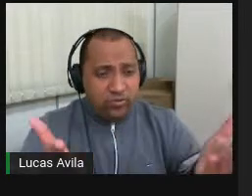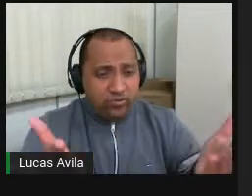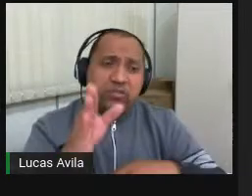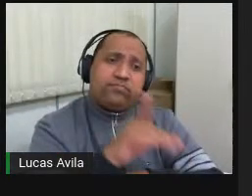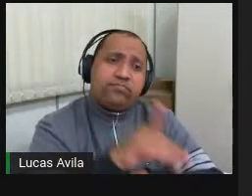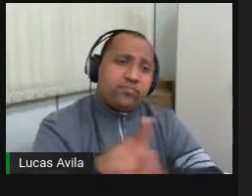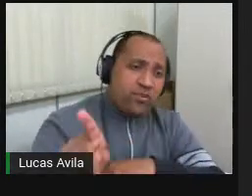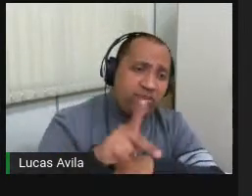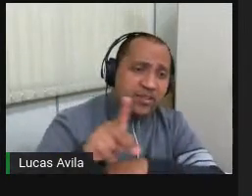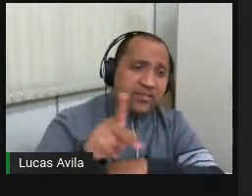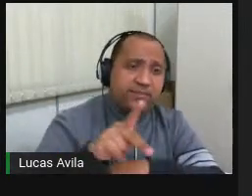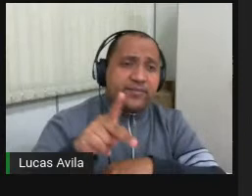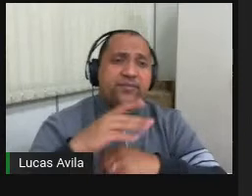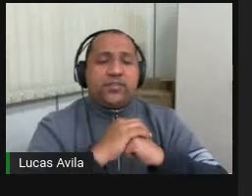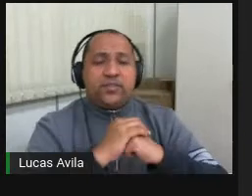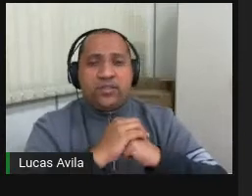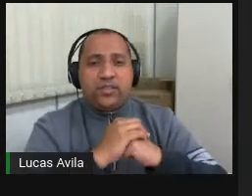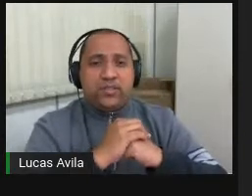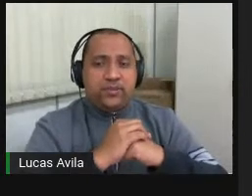professores,